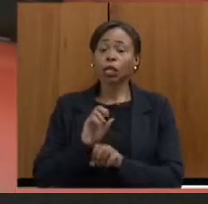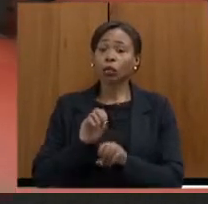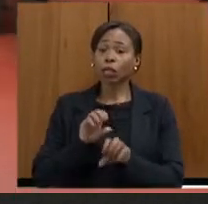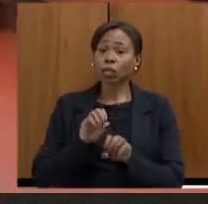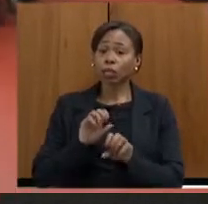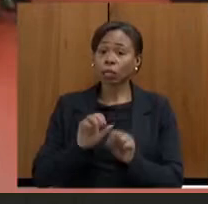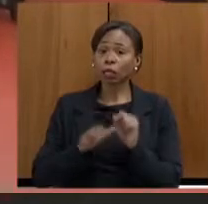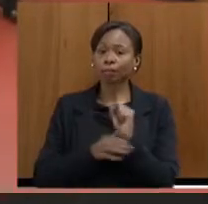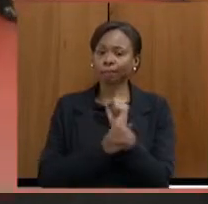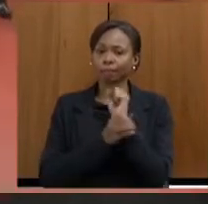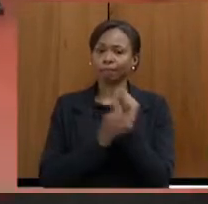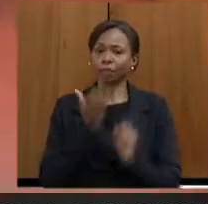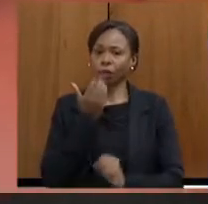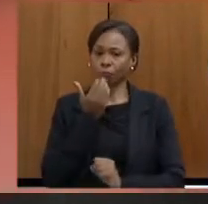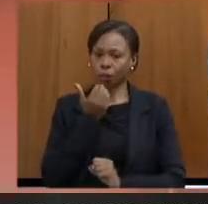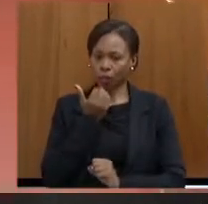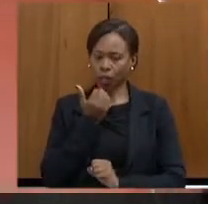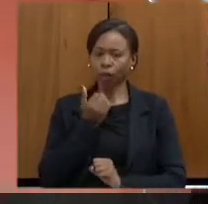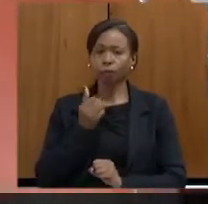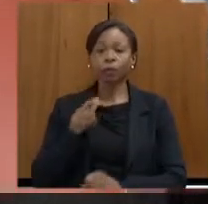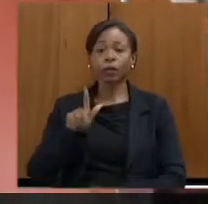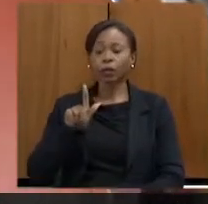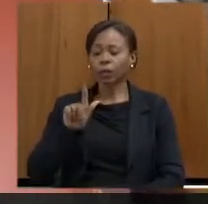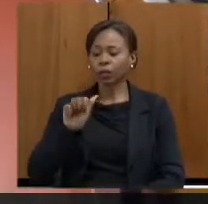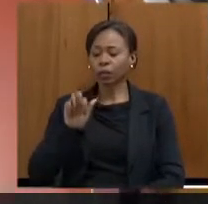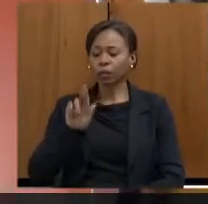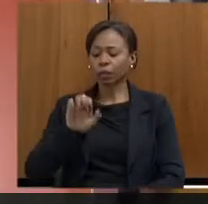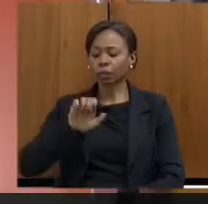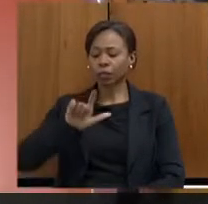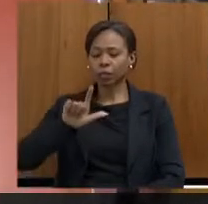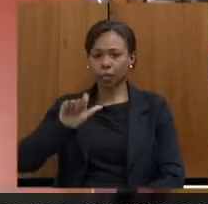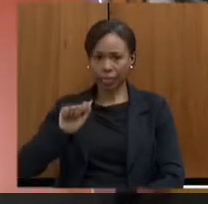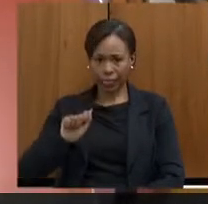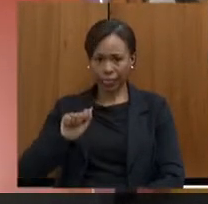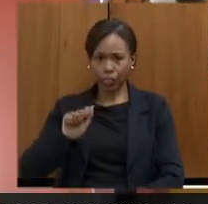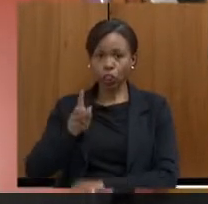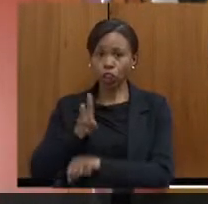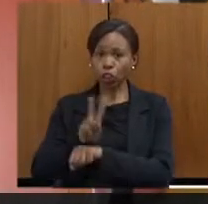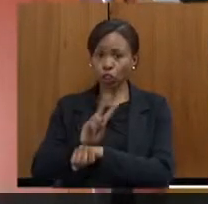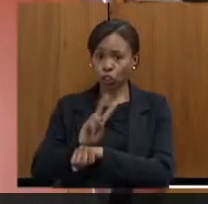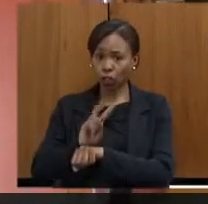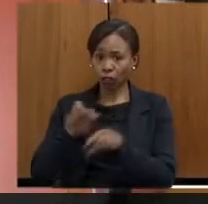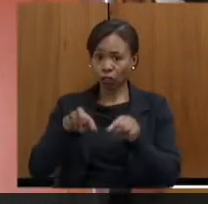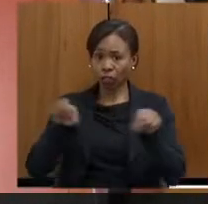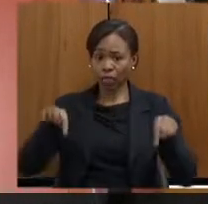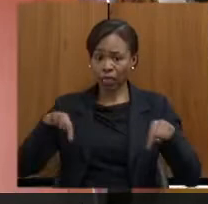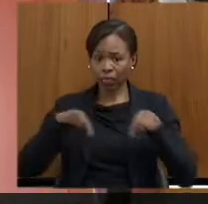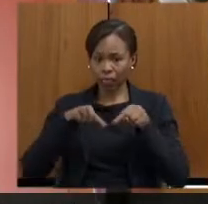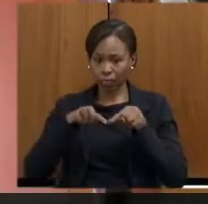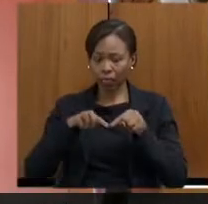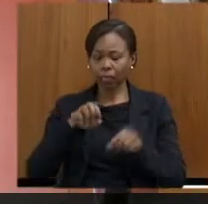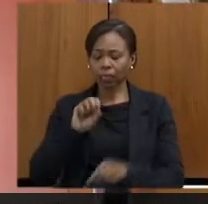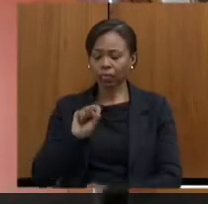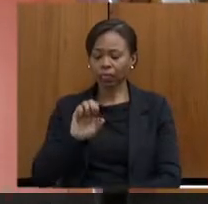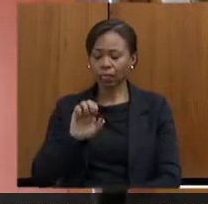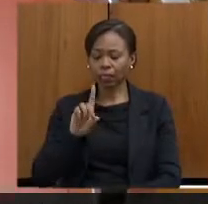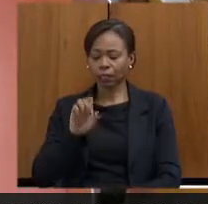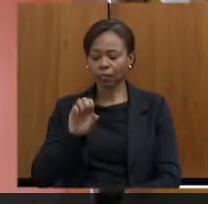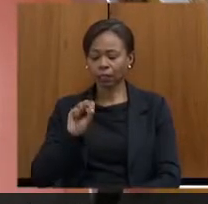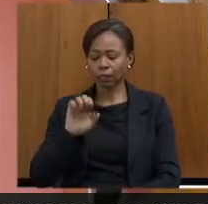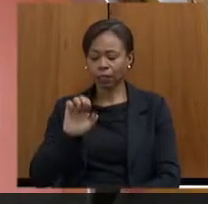Nutricional da SEDESE. Gabriela Gervásio Reis, chefe de gabinete da SEDESE.